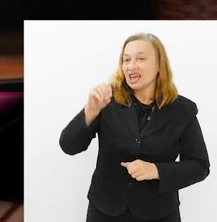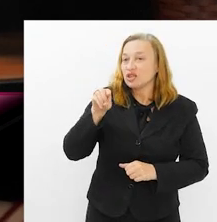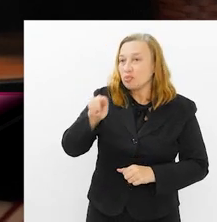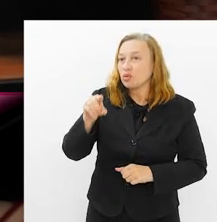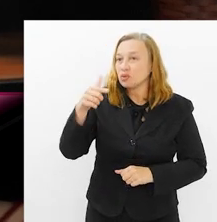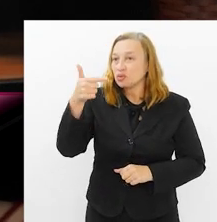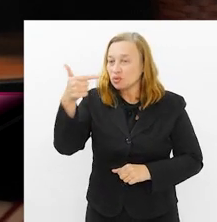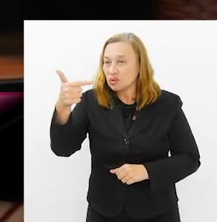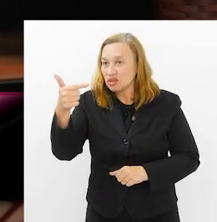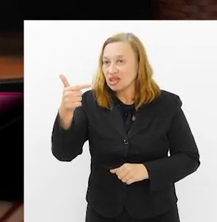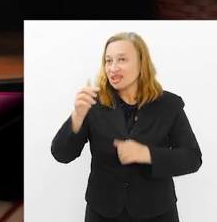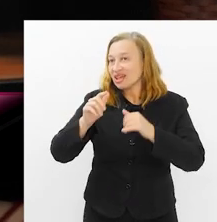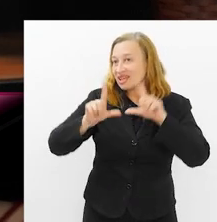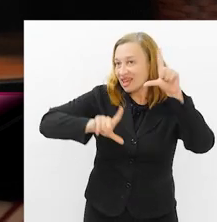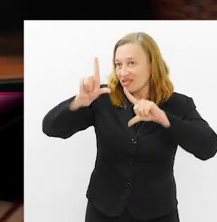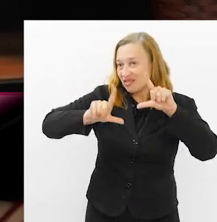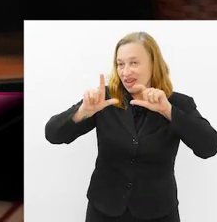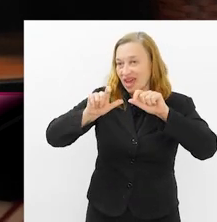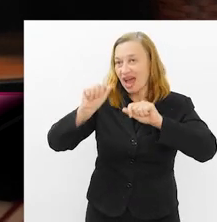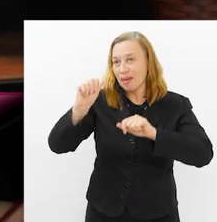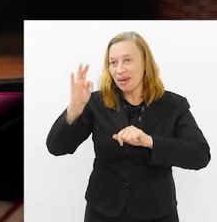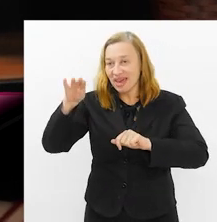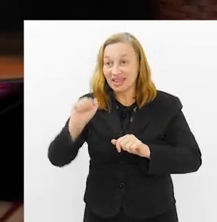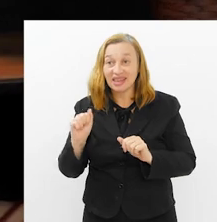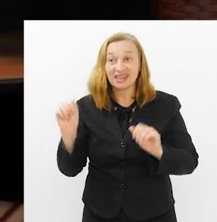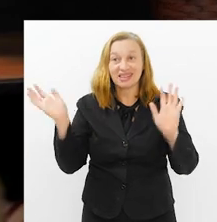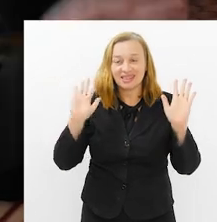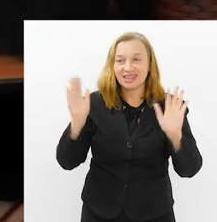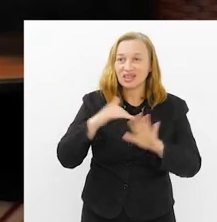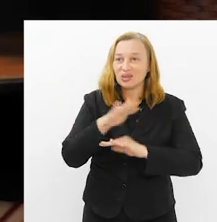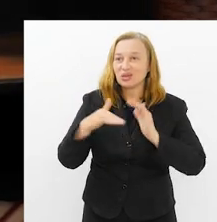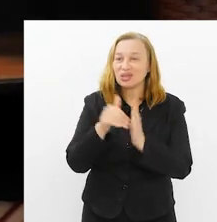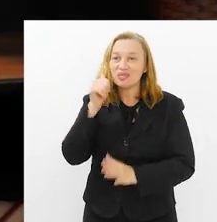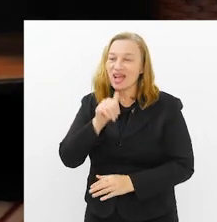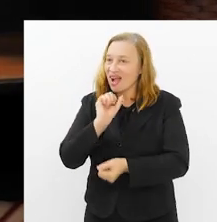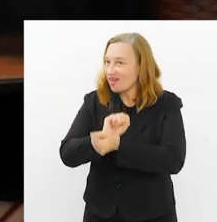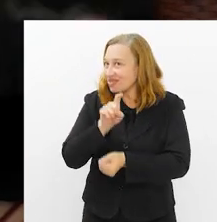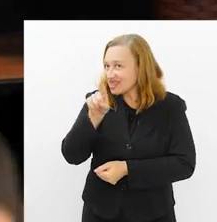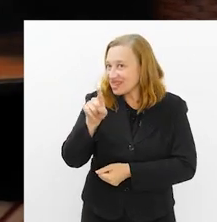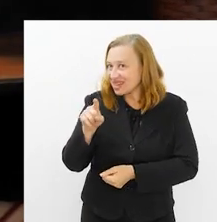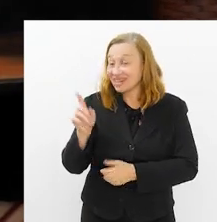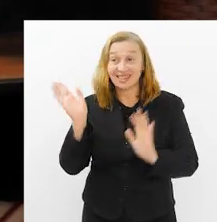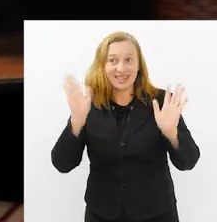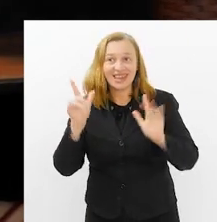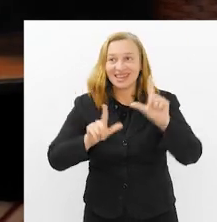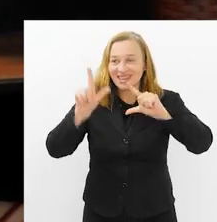canal digital 10.2 na sua TV aberta. Até o próximo Toda